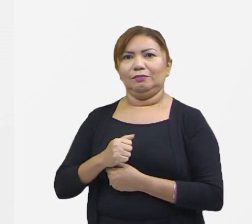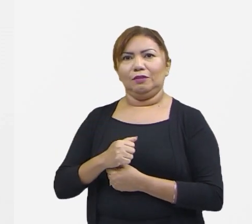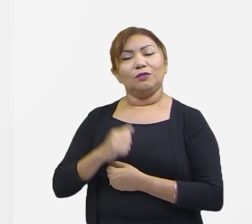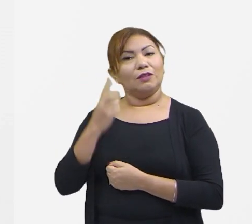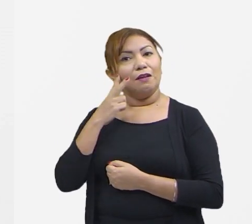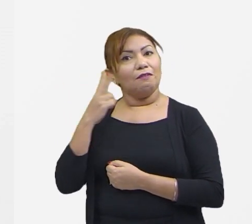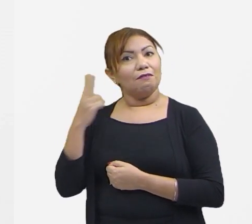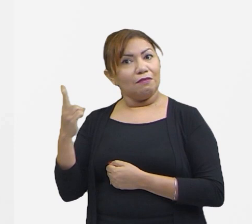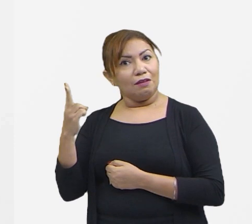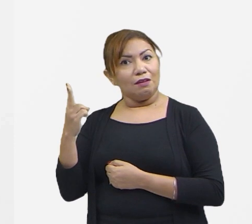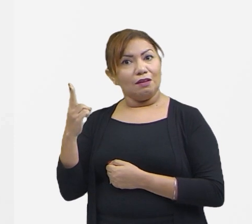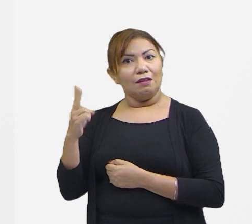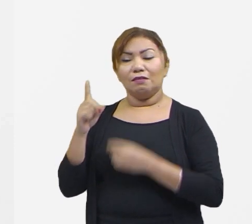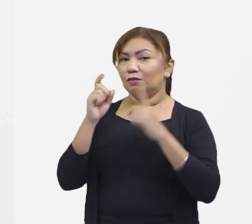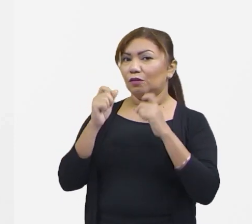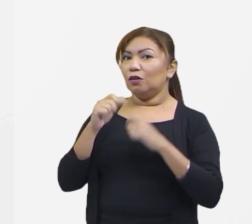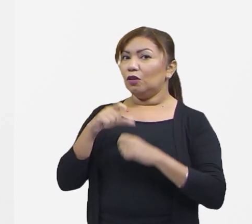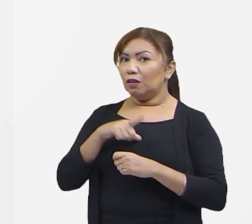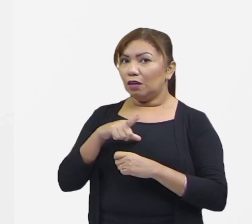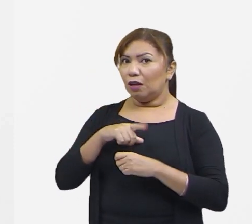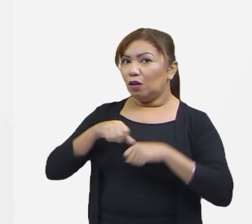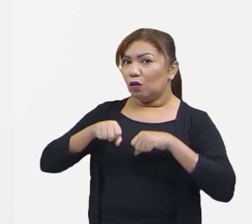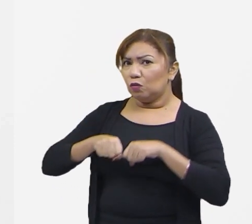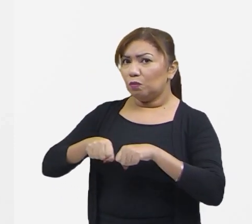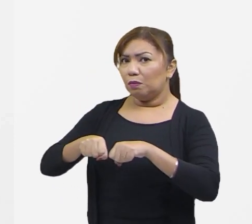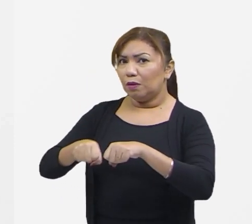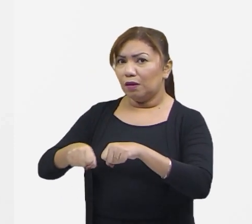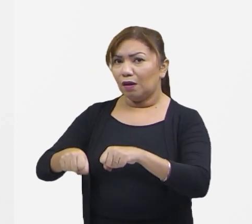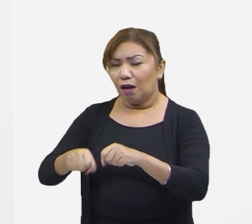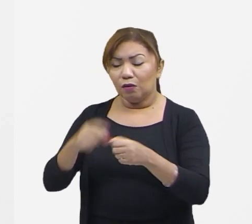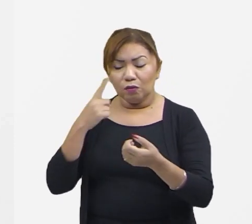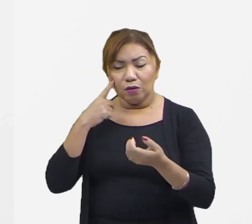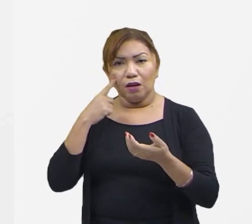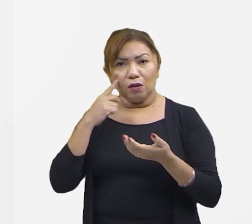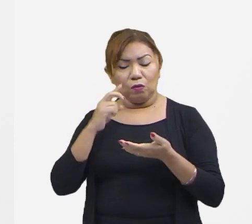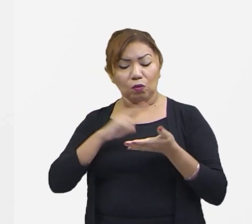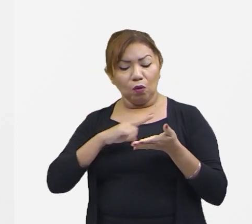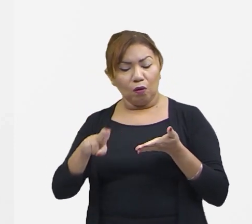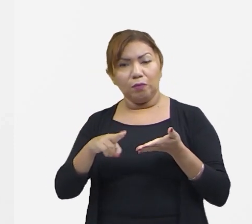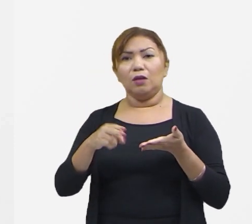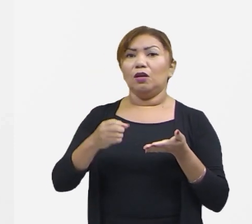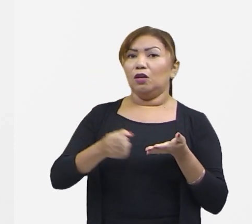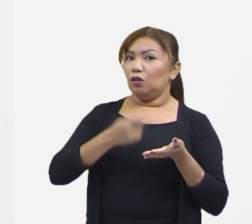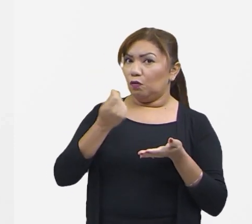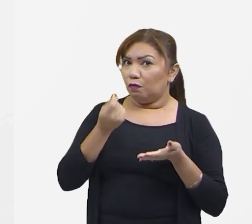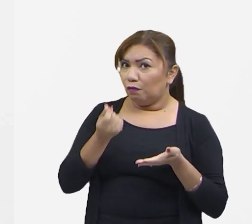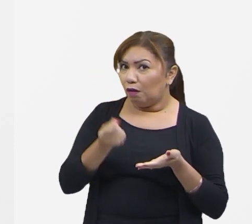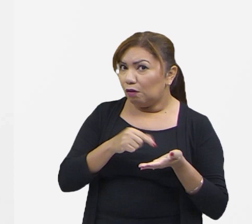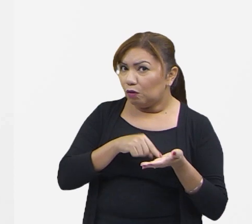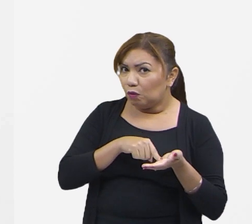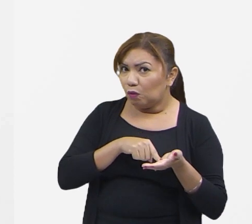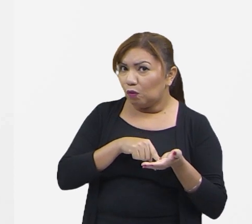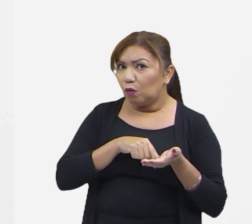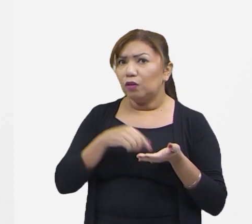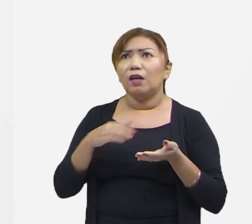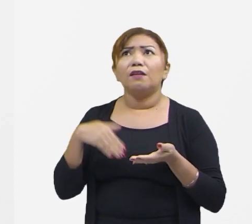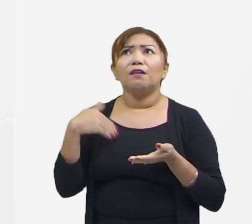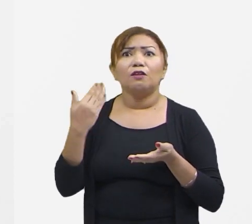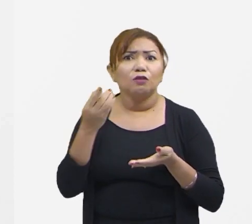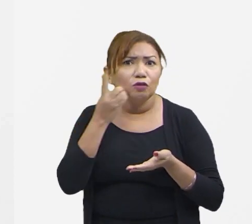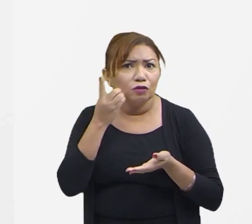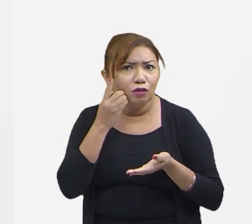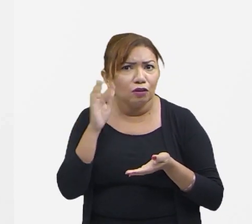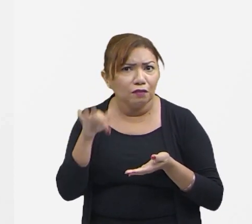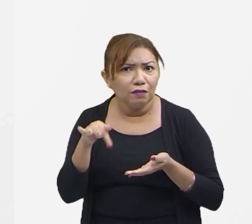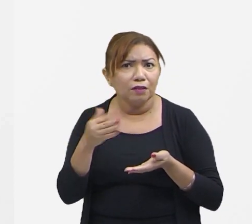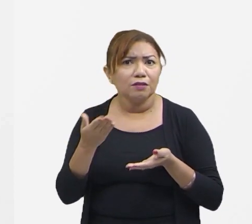Nos supermercados. Lá tem o número, porque tem o preço, tem a validade do produto e